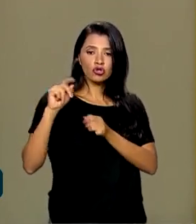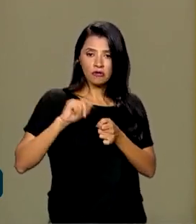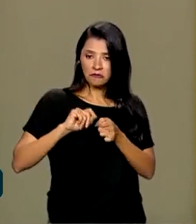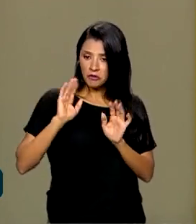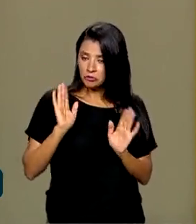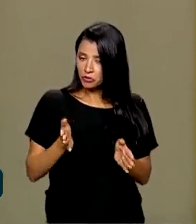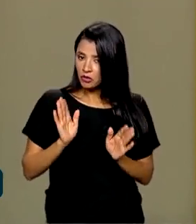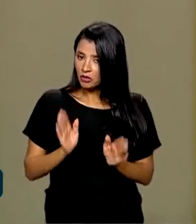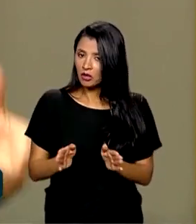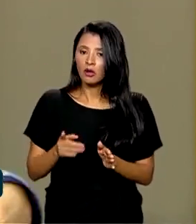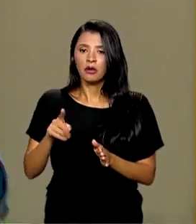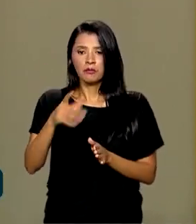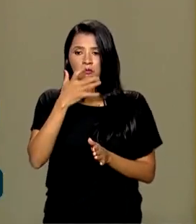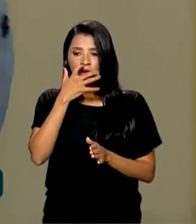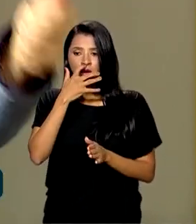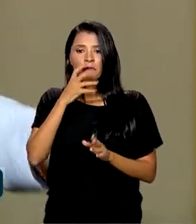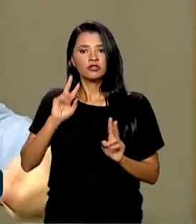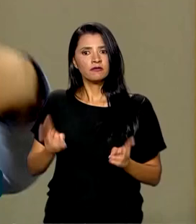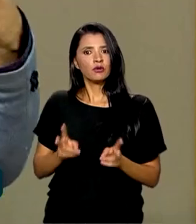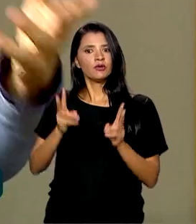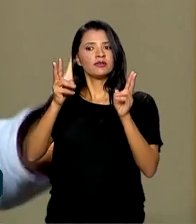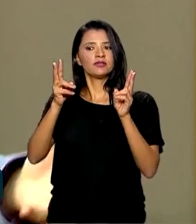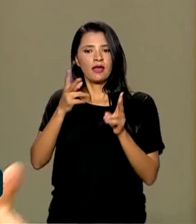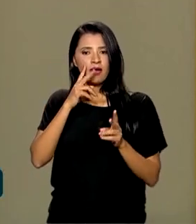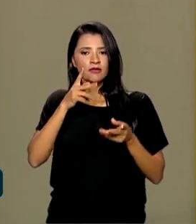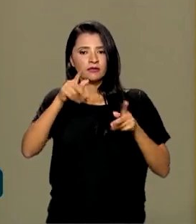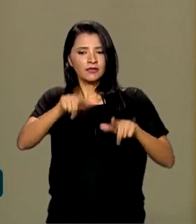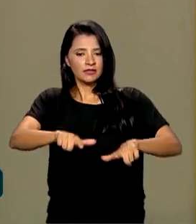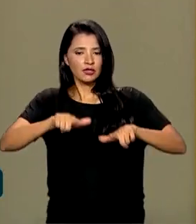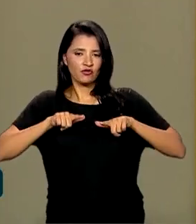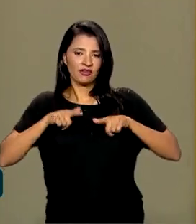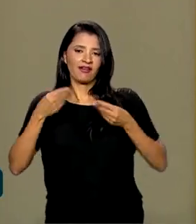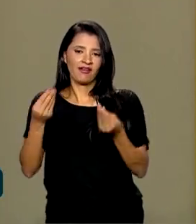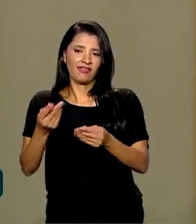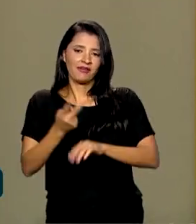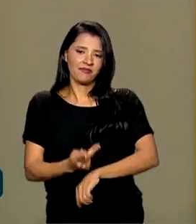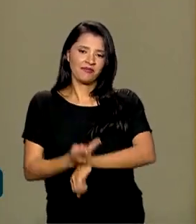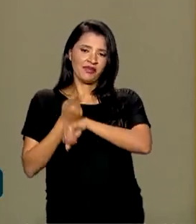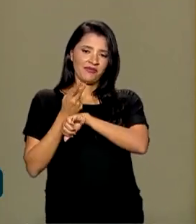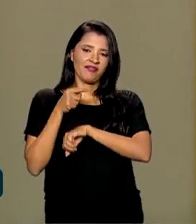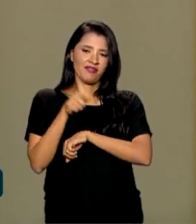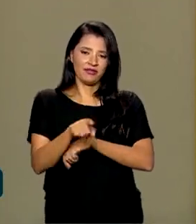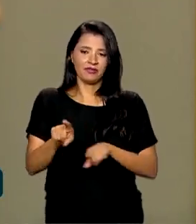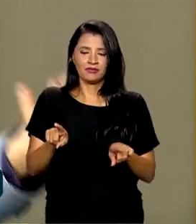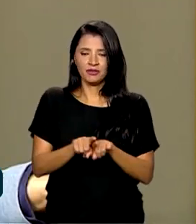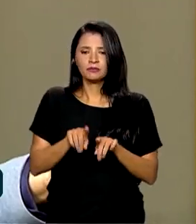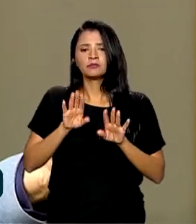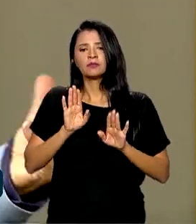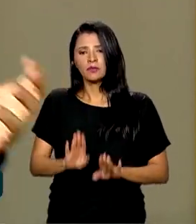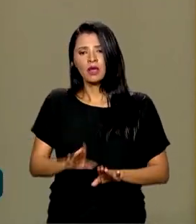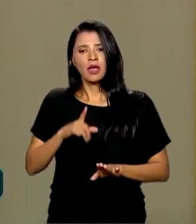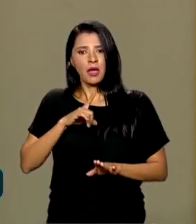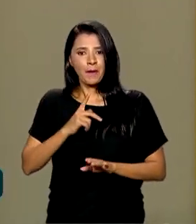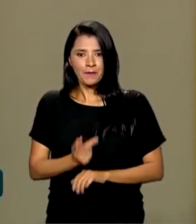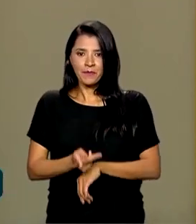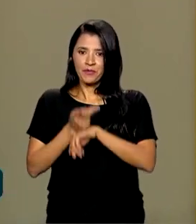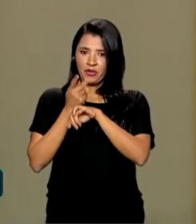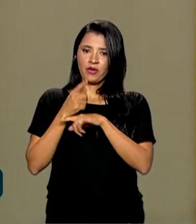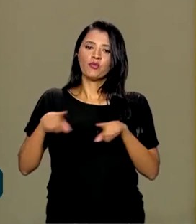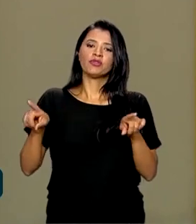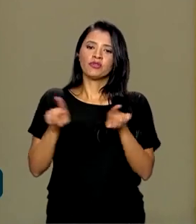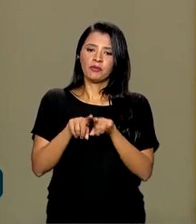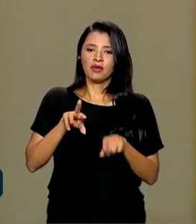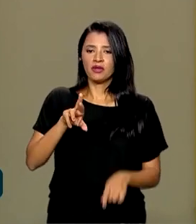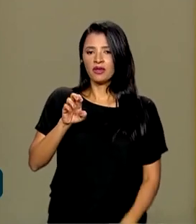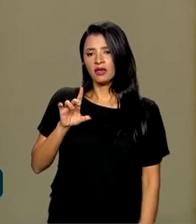o que elas já realizaram, né, para que elas possam ser reconhecidas, certificadas e premiadas nesse processo. Agora, mais do que o prêmio, vai ser a rede. A